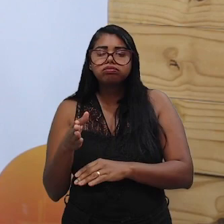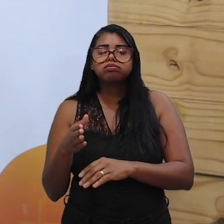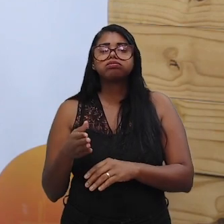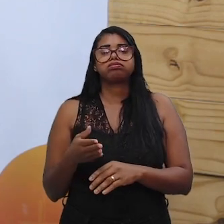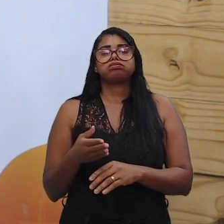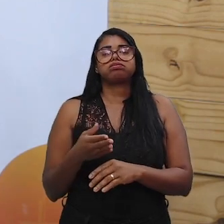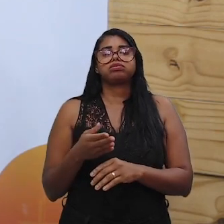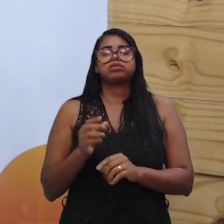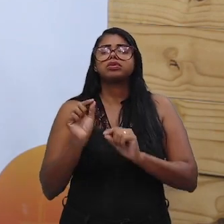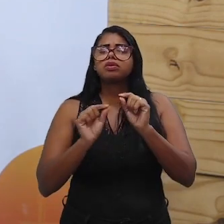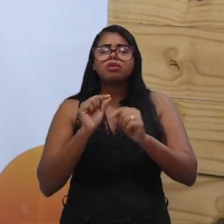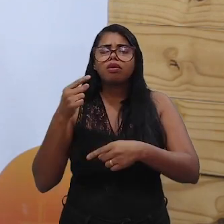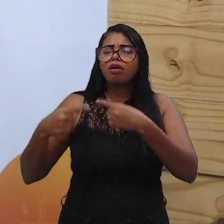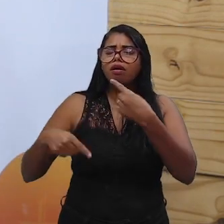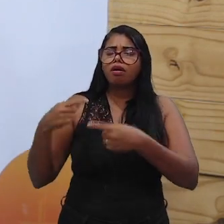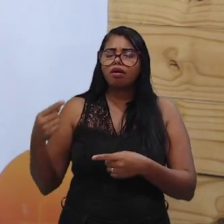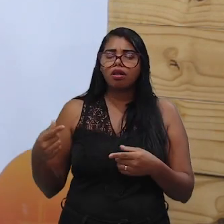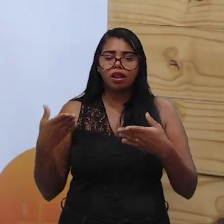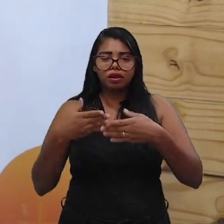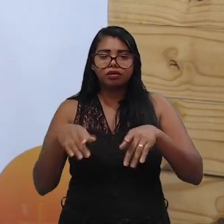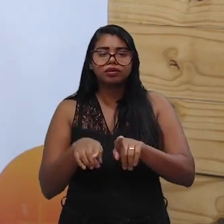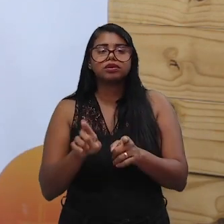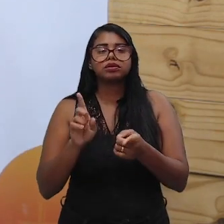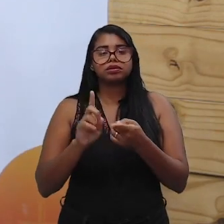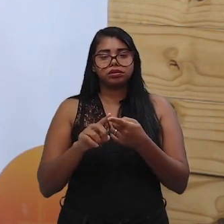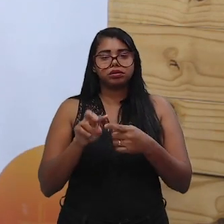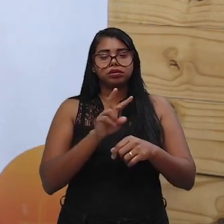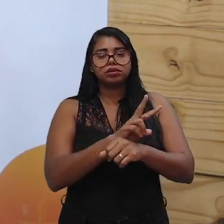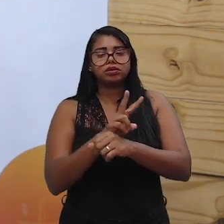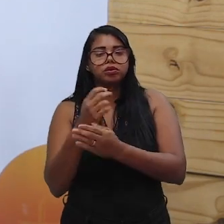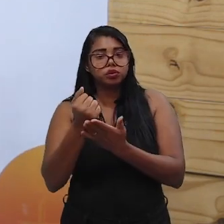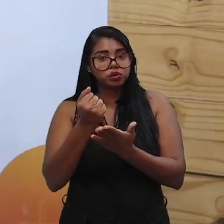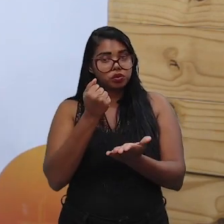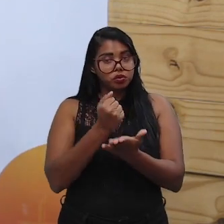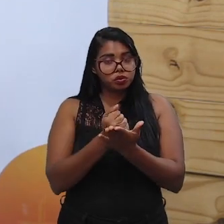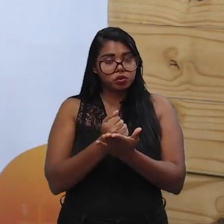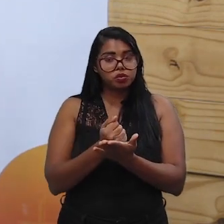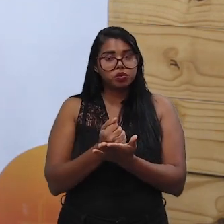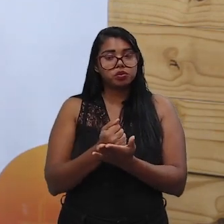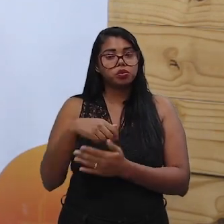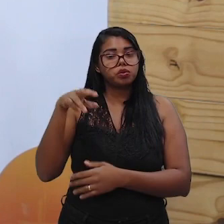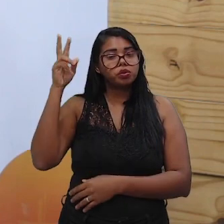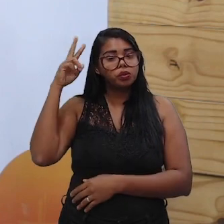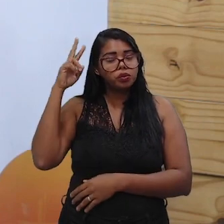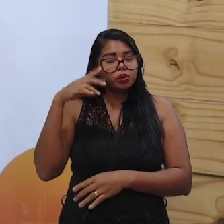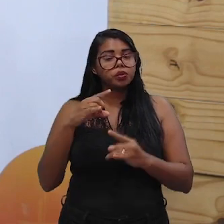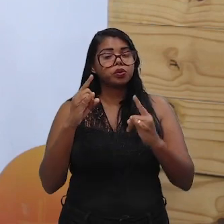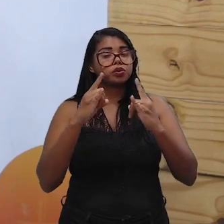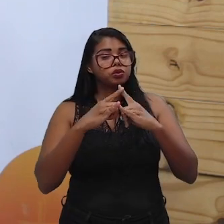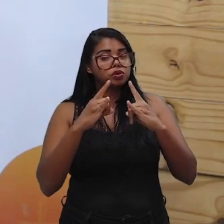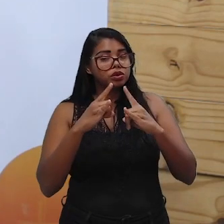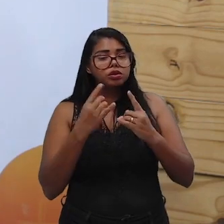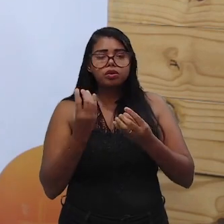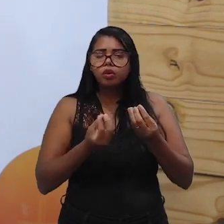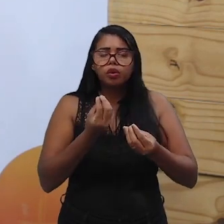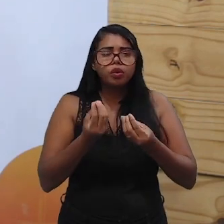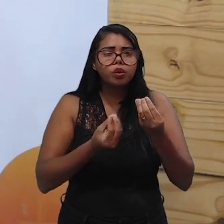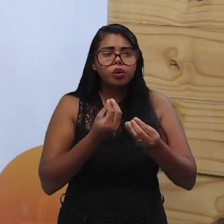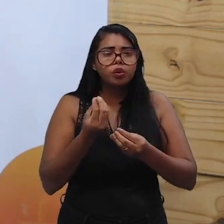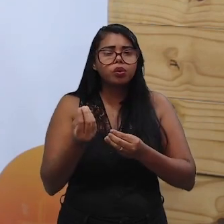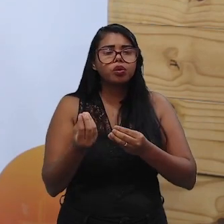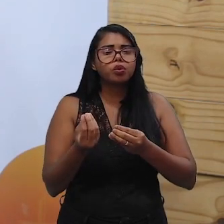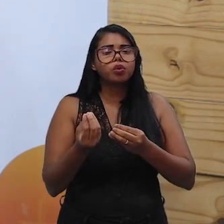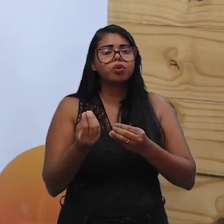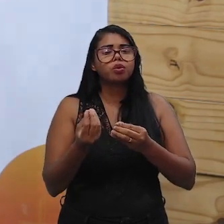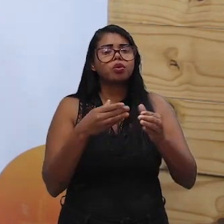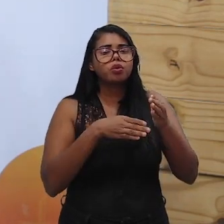política institucional voltada à preservação de documentos dentro daquela instituição. Como é o acesso, como